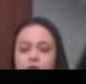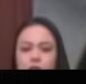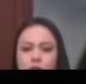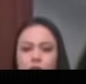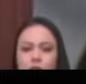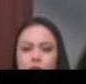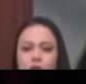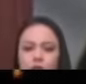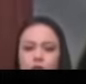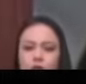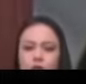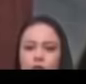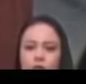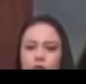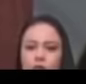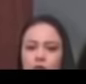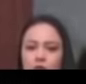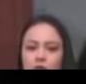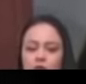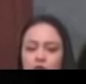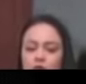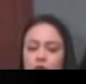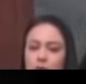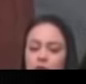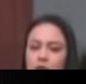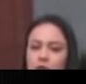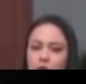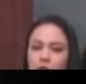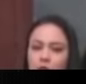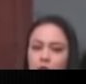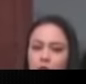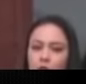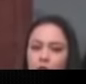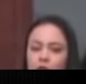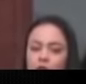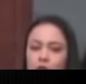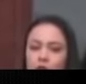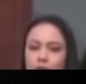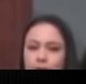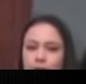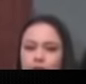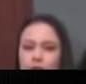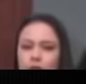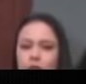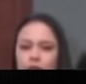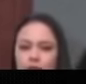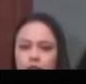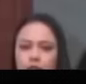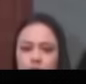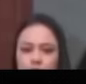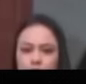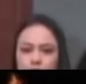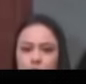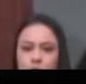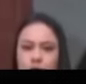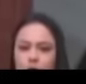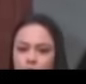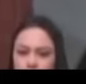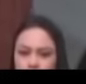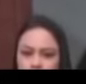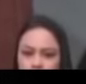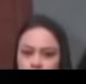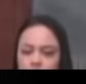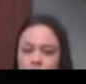Agora, eu acho, primeiro, ótima discussão. Segundo, como Vossa Excelência é um craque em matéria de presidência, acho que pode dar